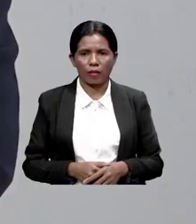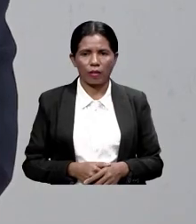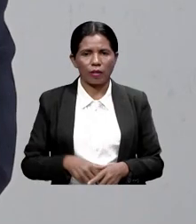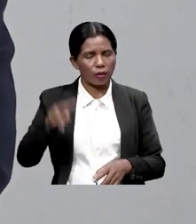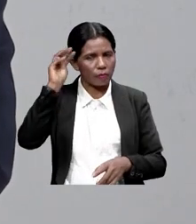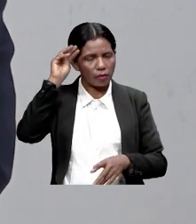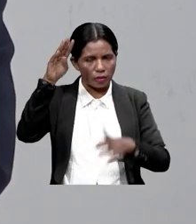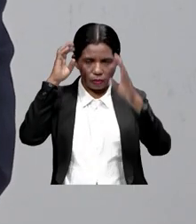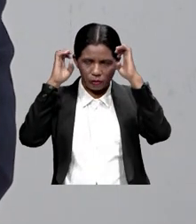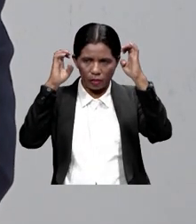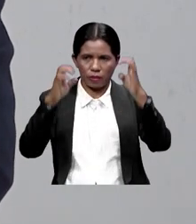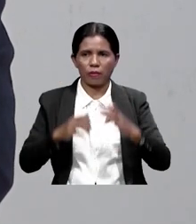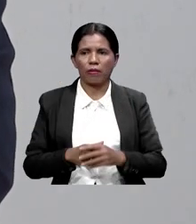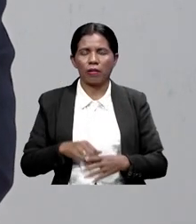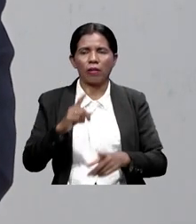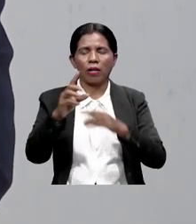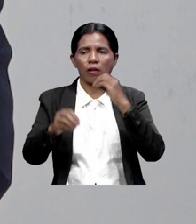Educação Catec.